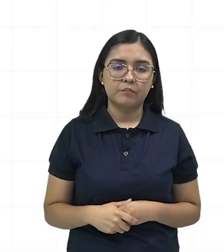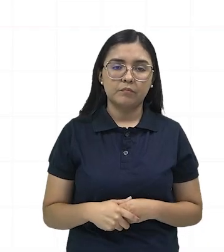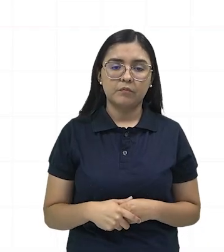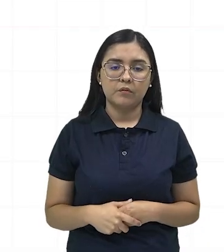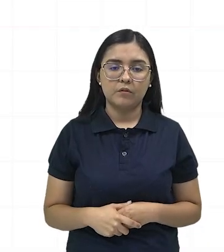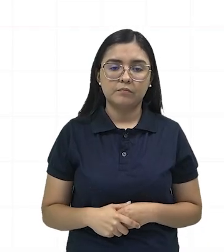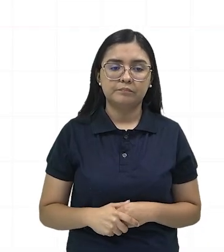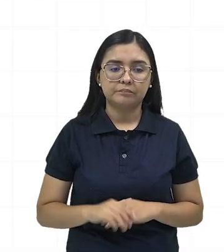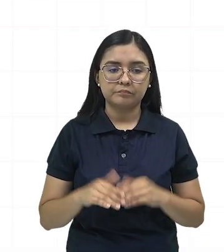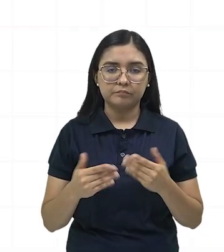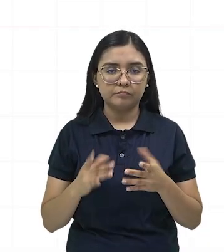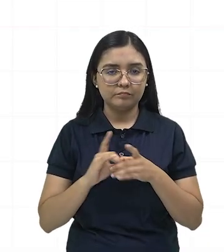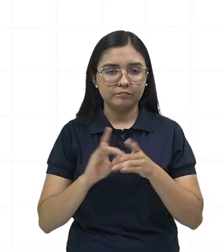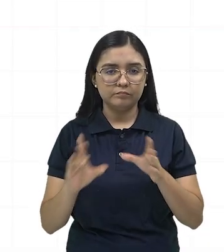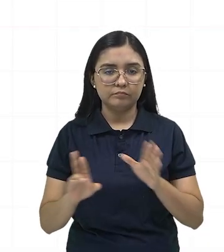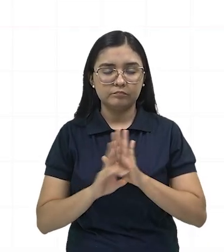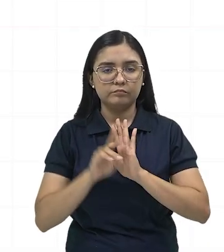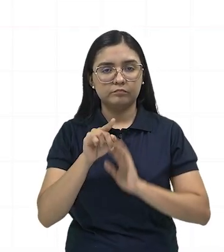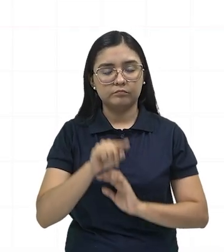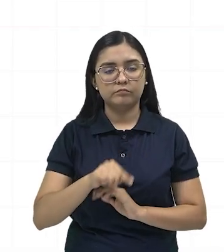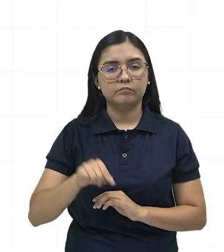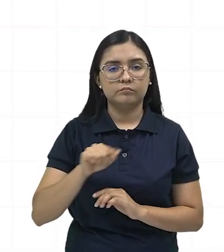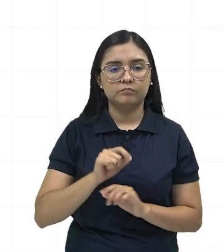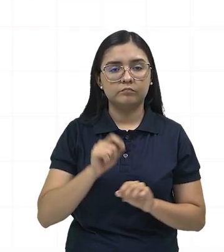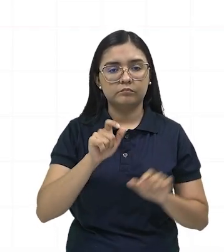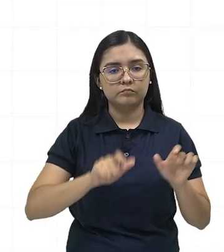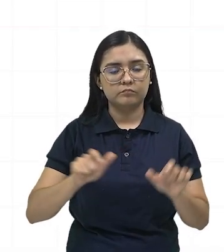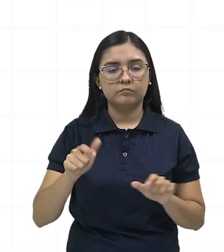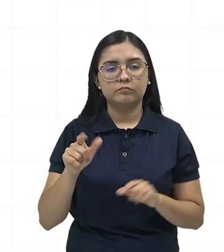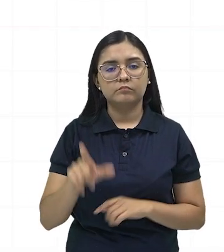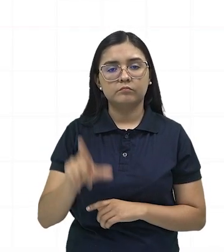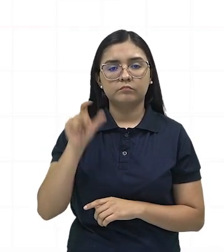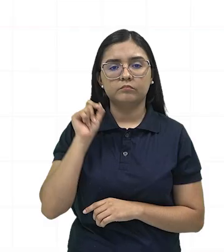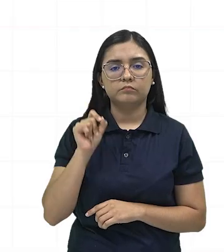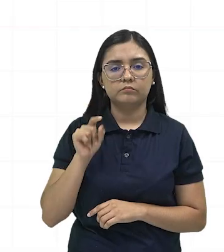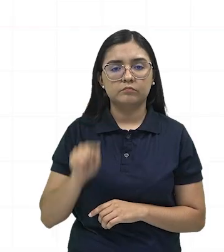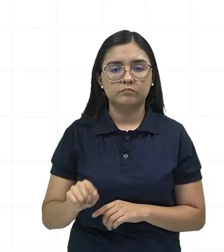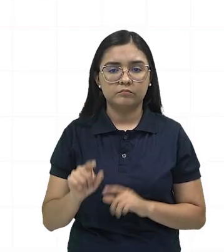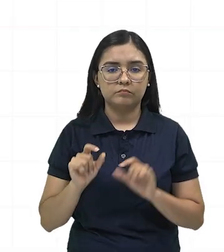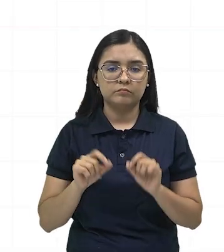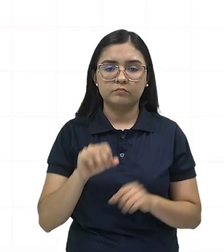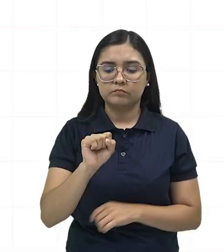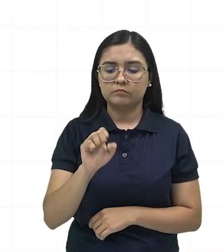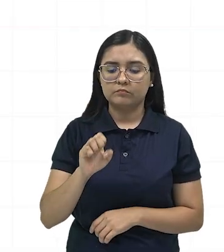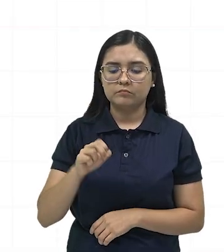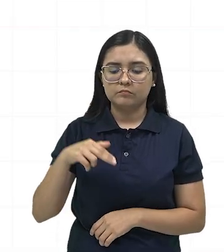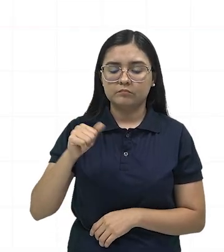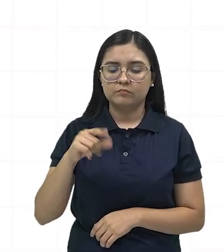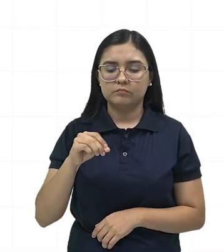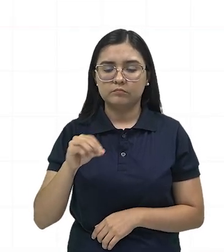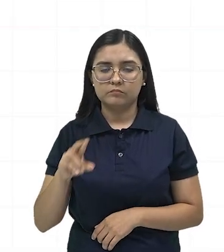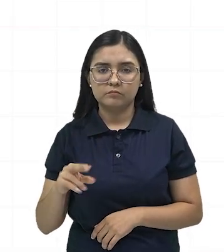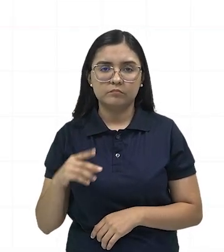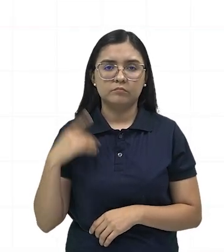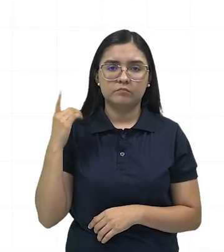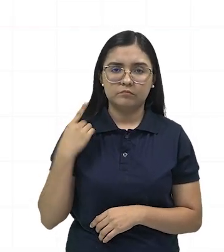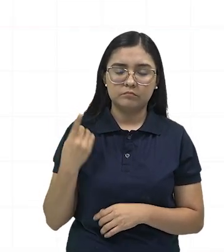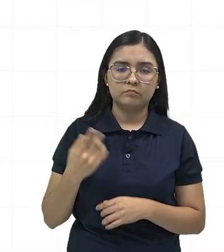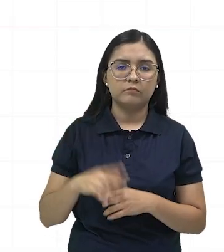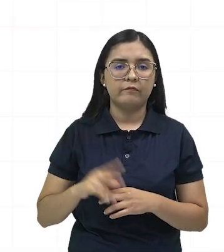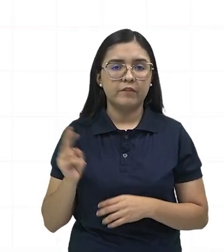representativa. Quando você, enquanto cidadão, escolhe, por exemplo, um senador para te representar, um deputado,